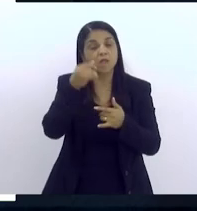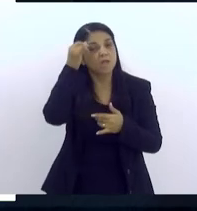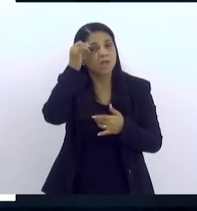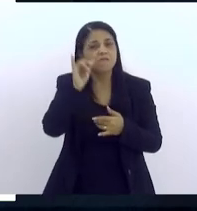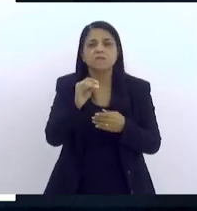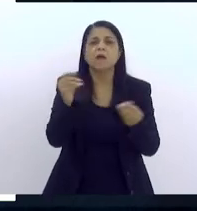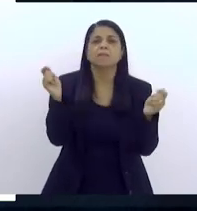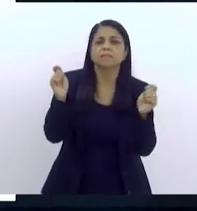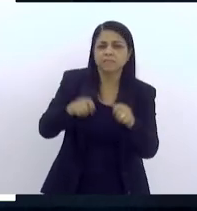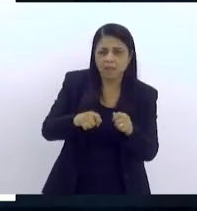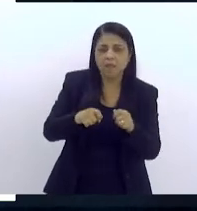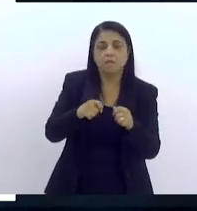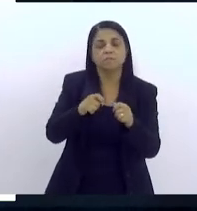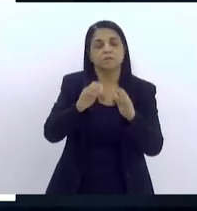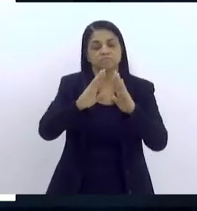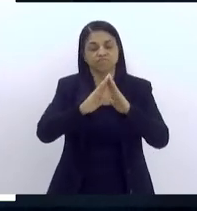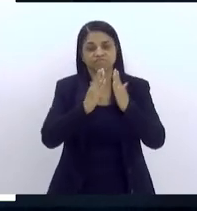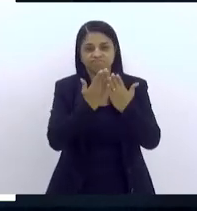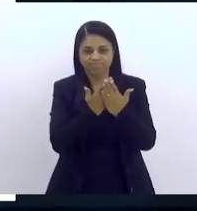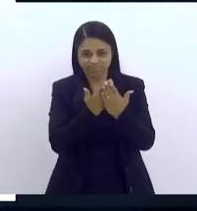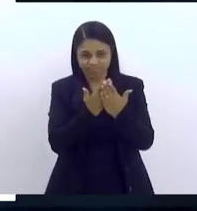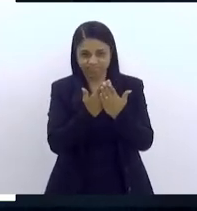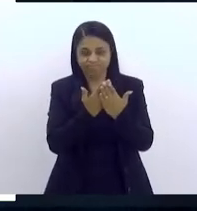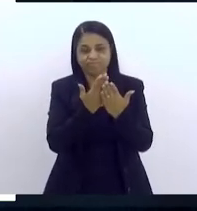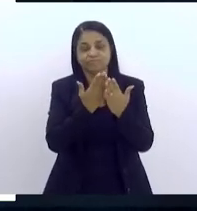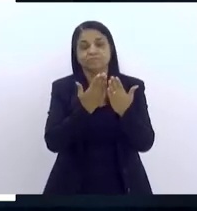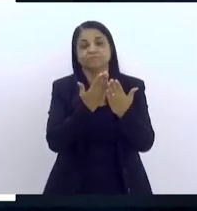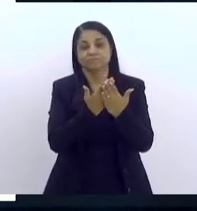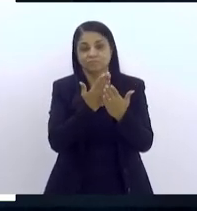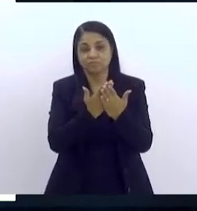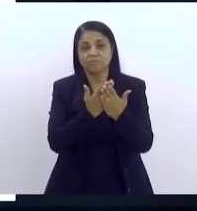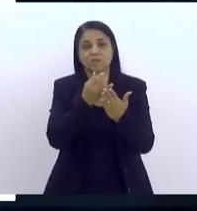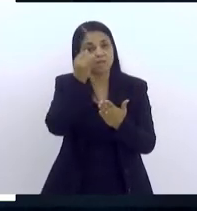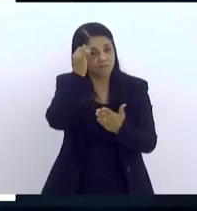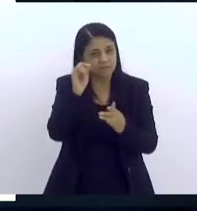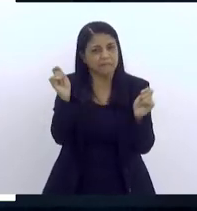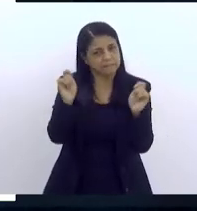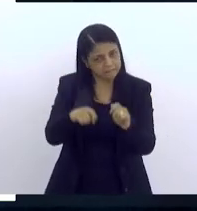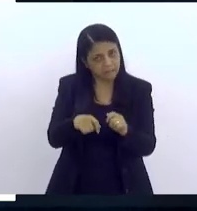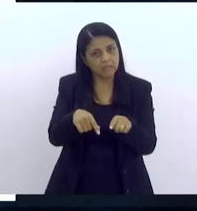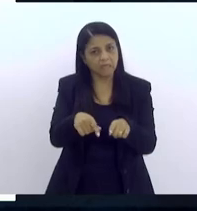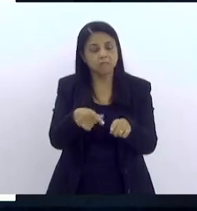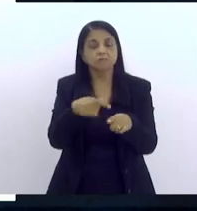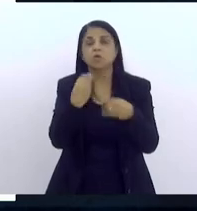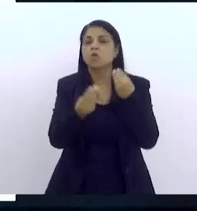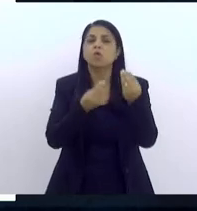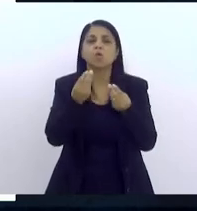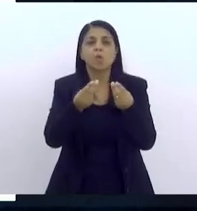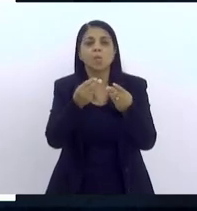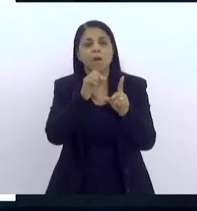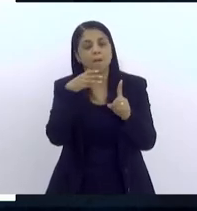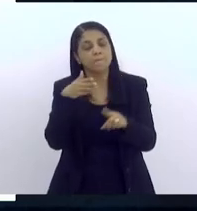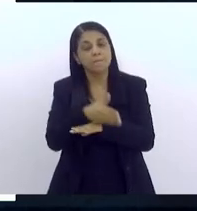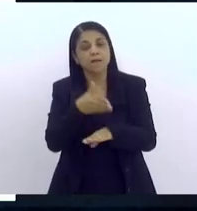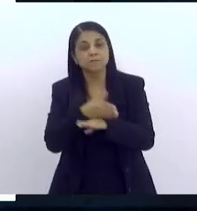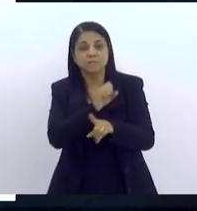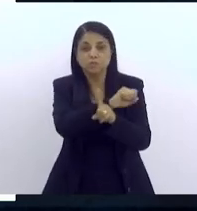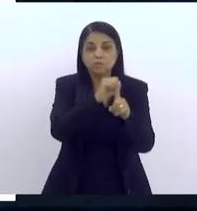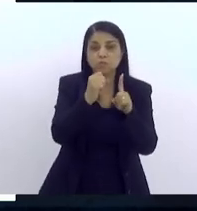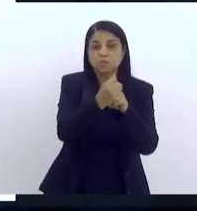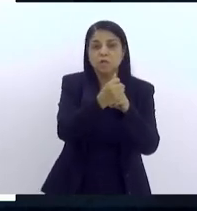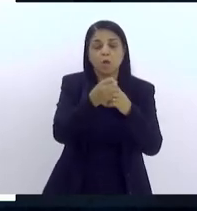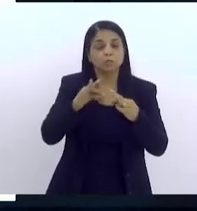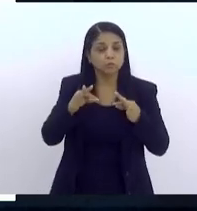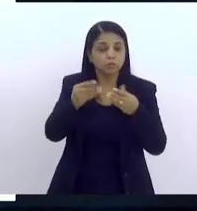as escolas e como que é notório na literatura sobre o tema a relevância da participação social e do envolvimento de